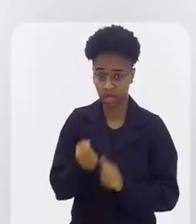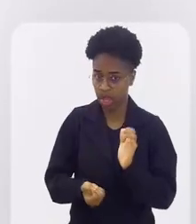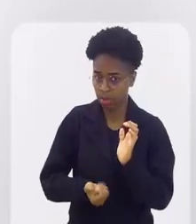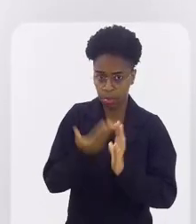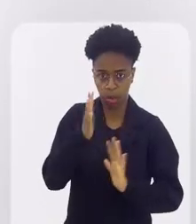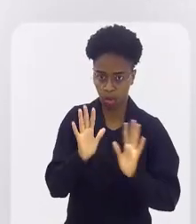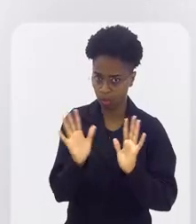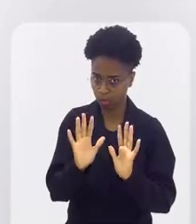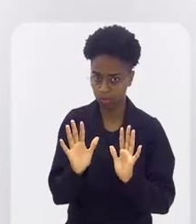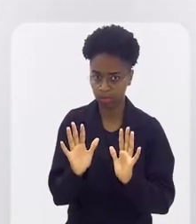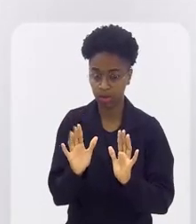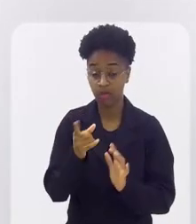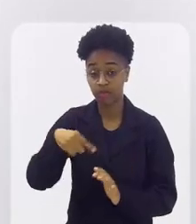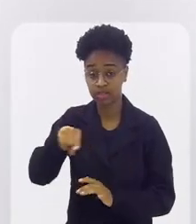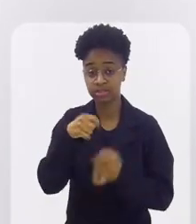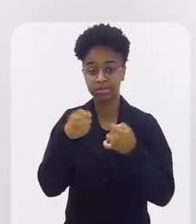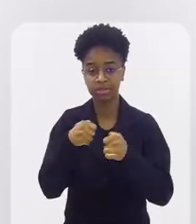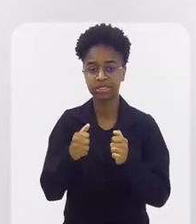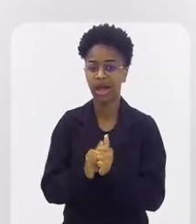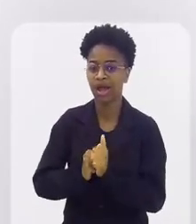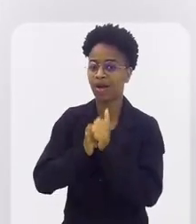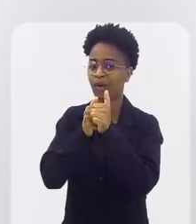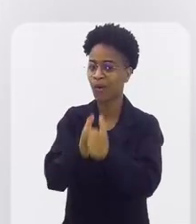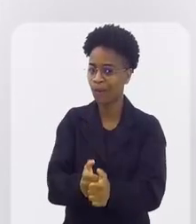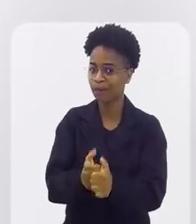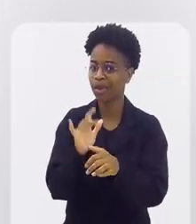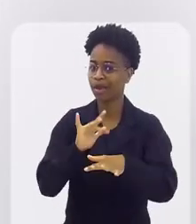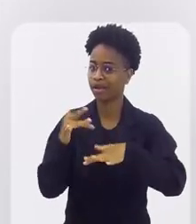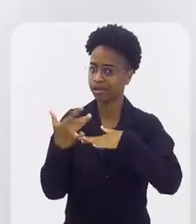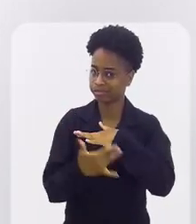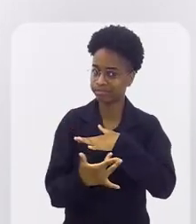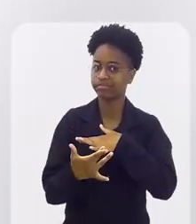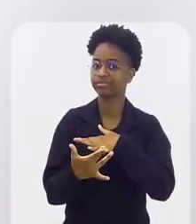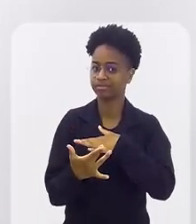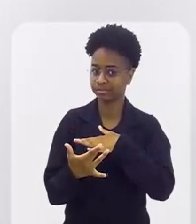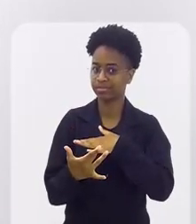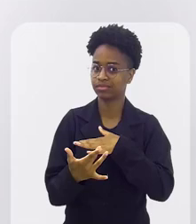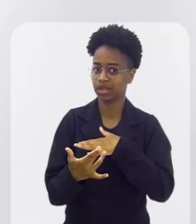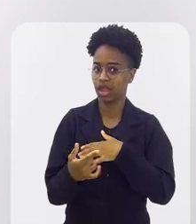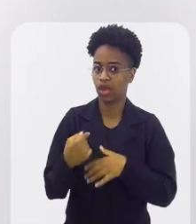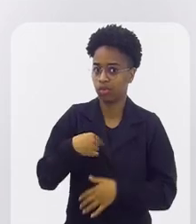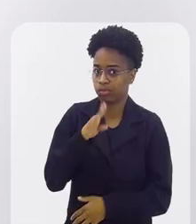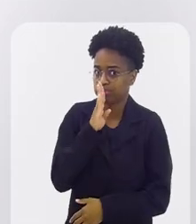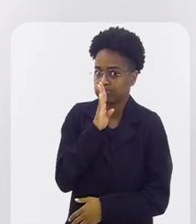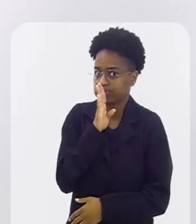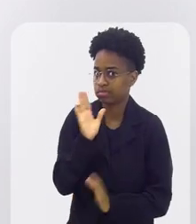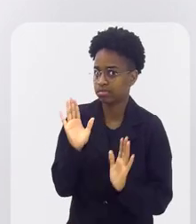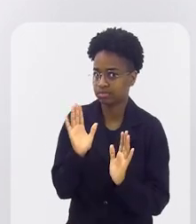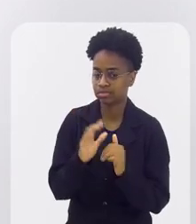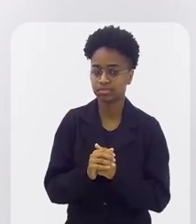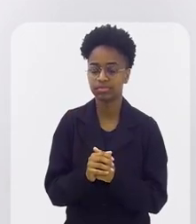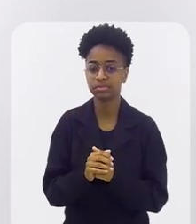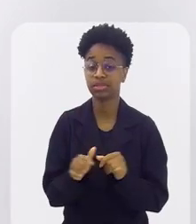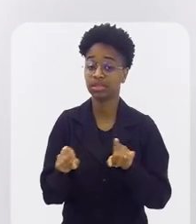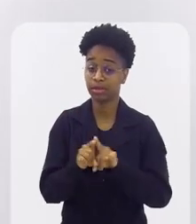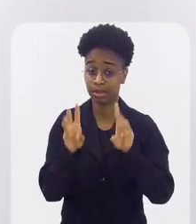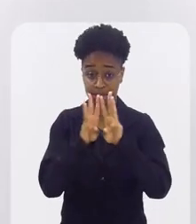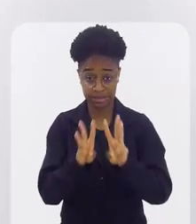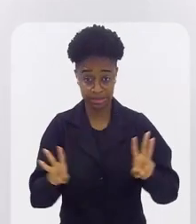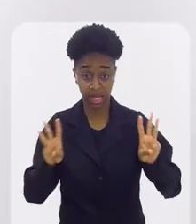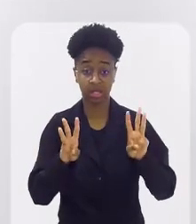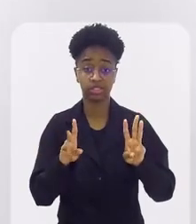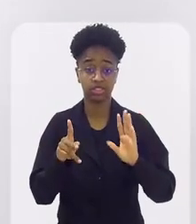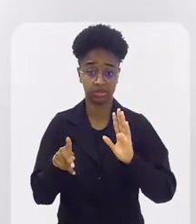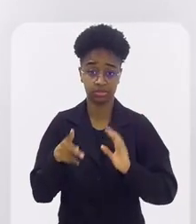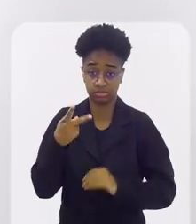falando, não tem spoiler. Vocês vão ter que estar acompanhando as redes sociais da Expo Religião e